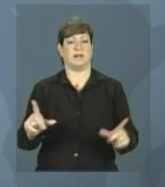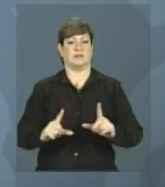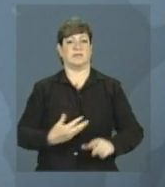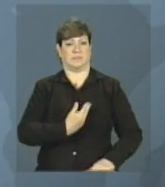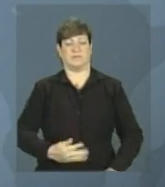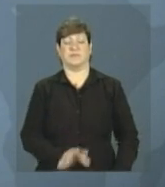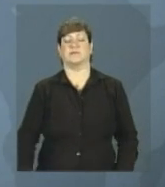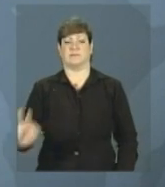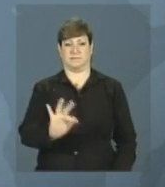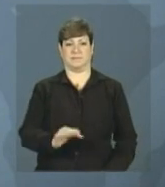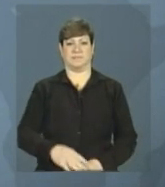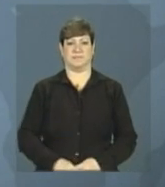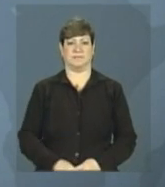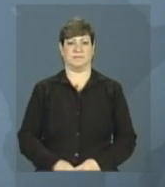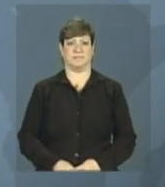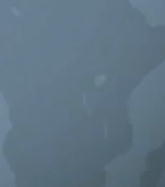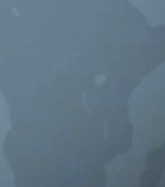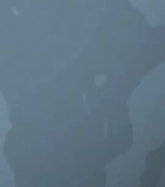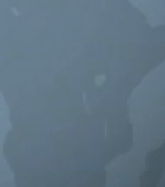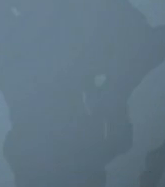NBR e a TV do Governo Federal.